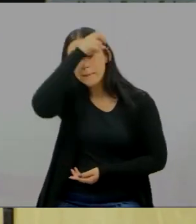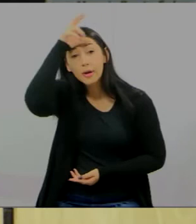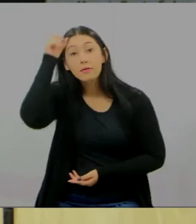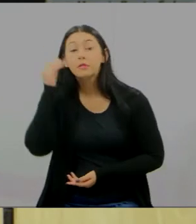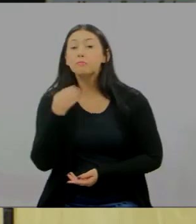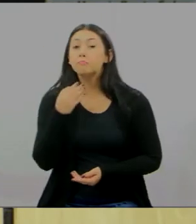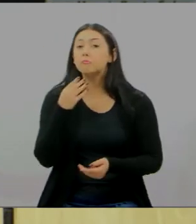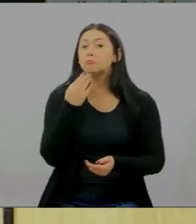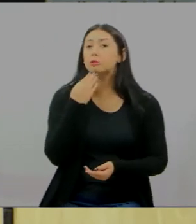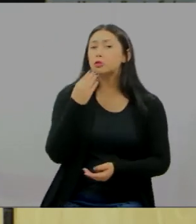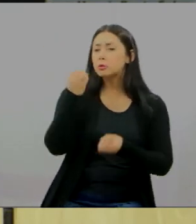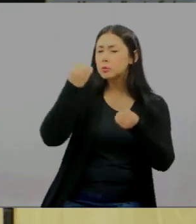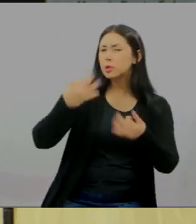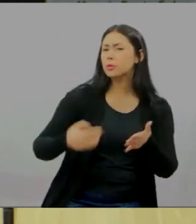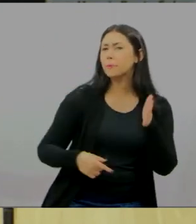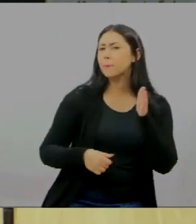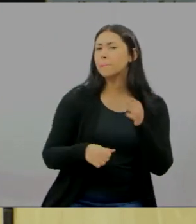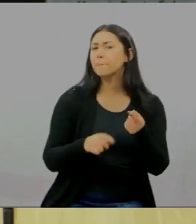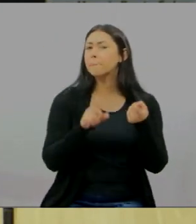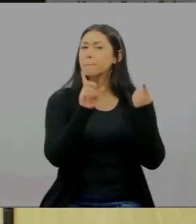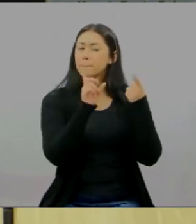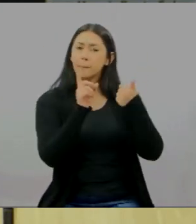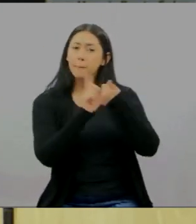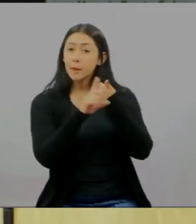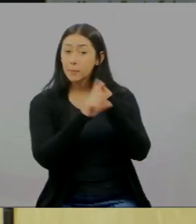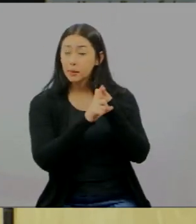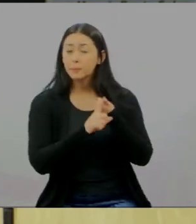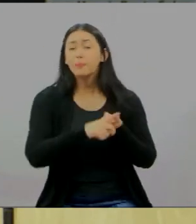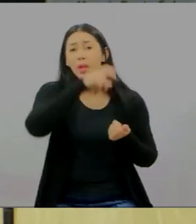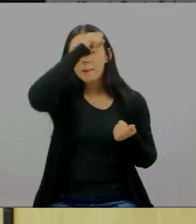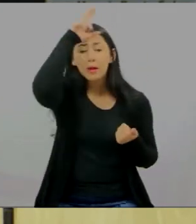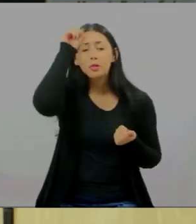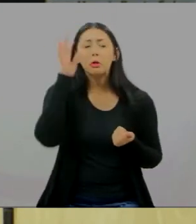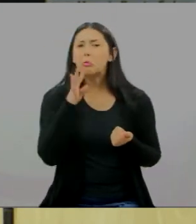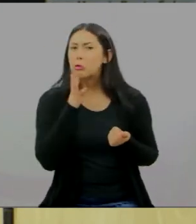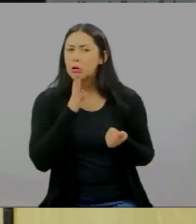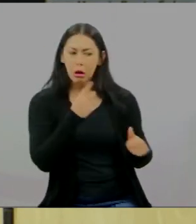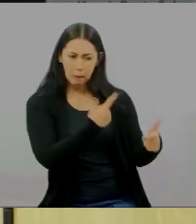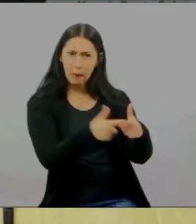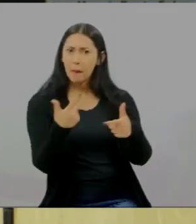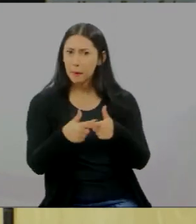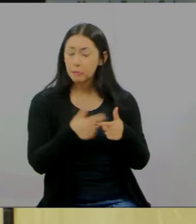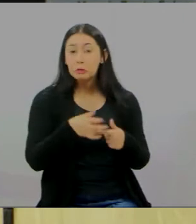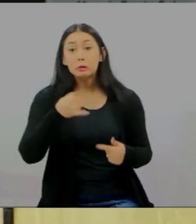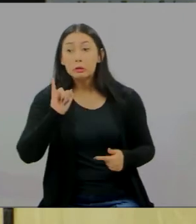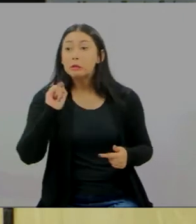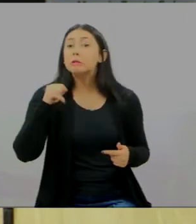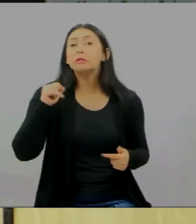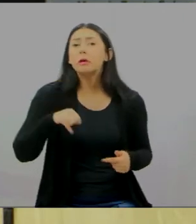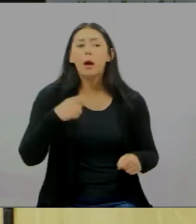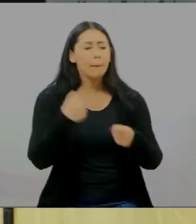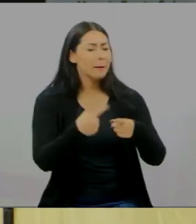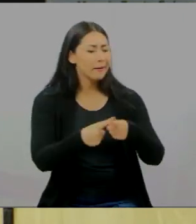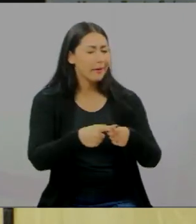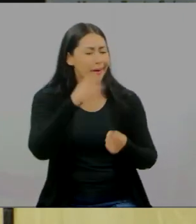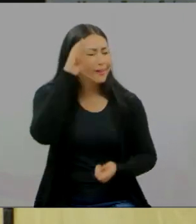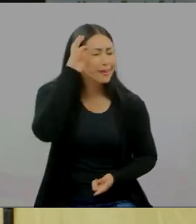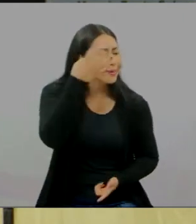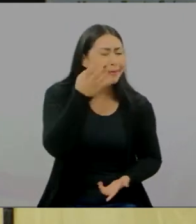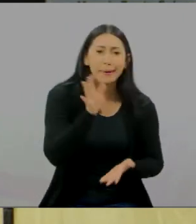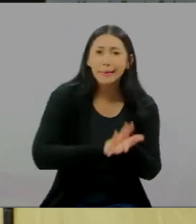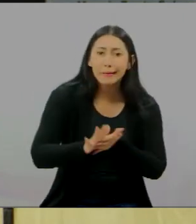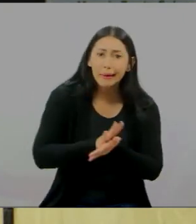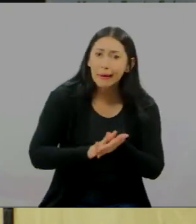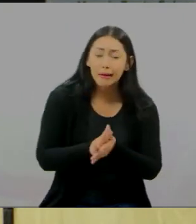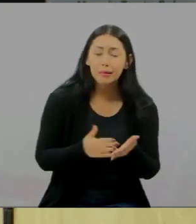pedido de informações. Primeiro, a Prefeitura tem conhecimento do problema descrito? Em caso positivo, por qual motivo ainda não foi realizada a